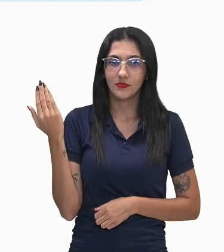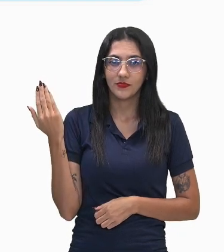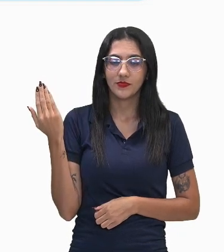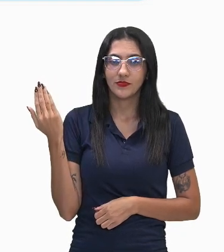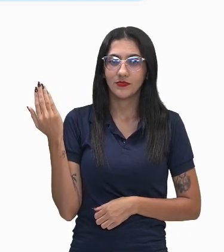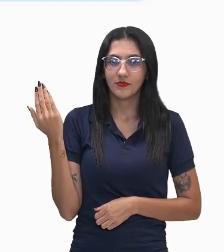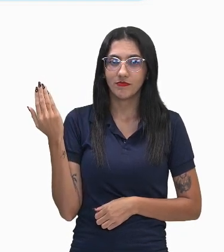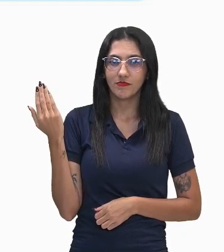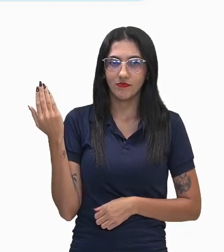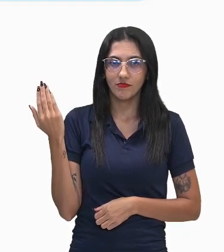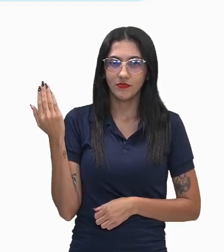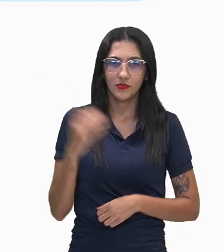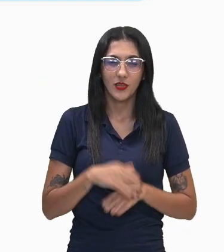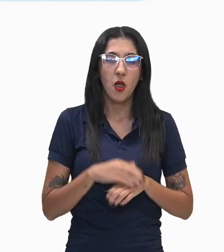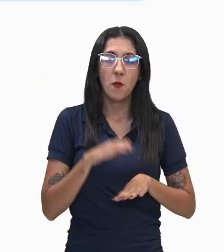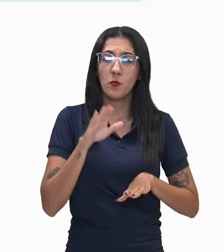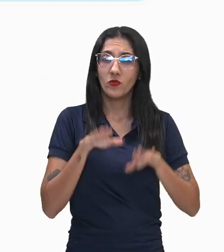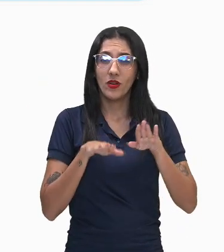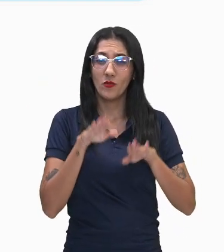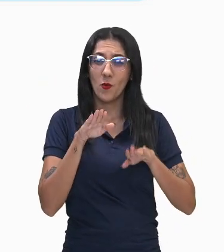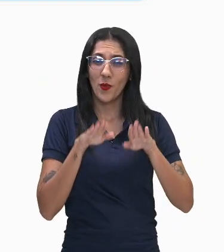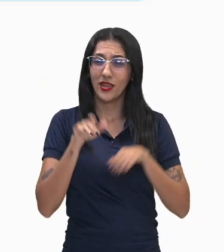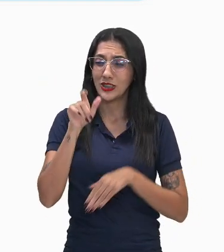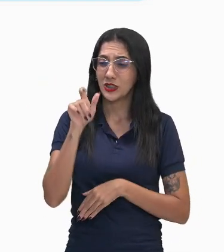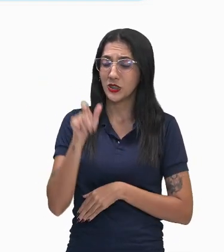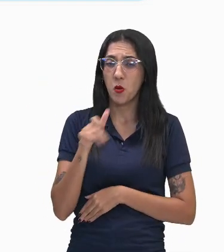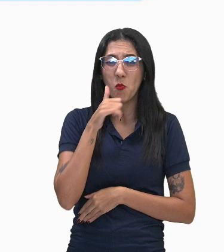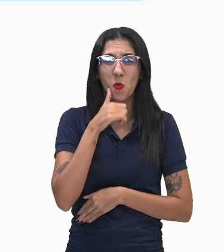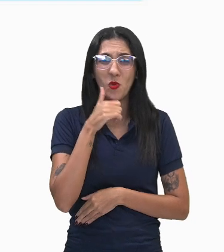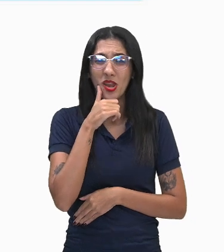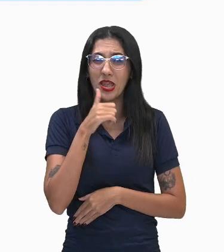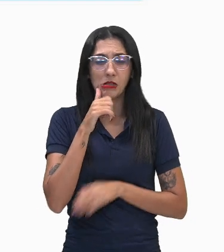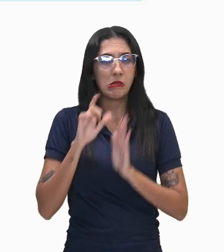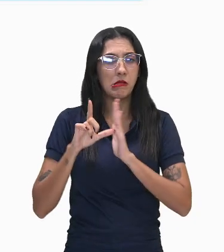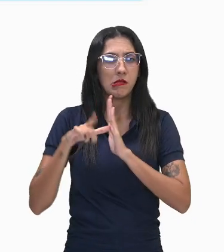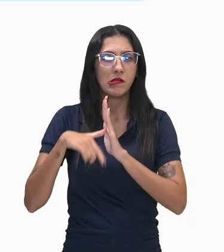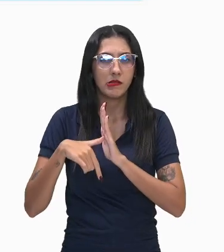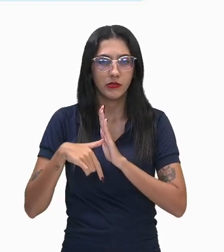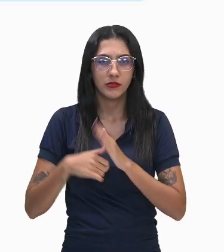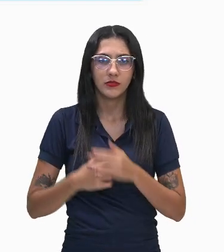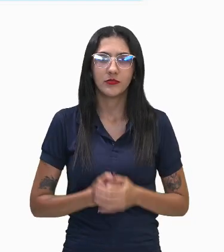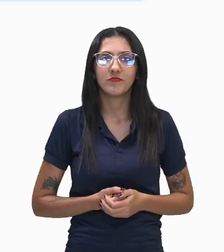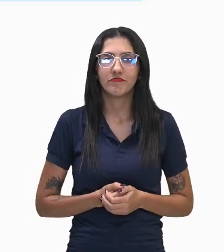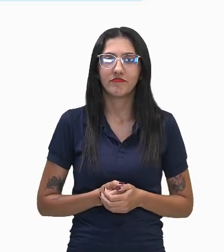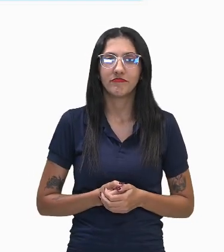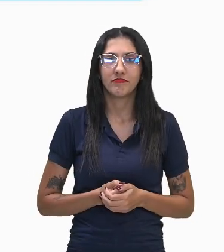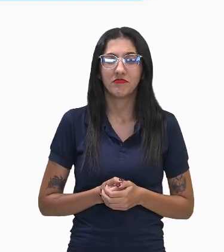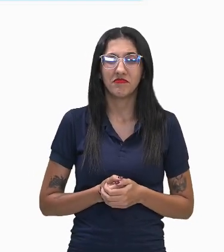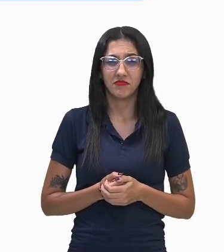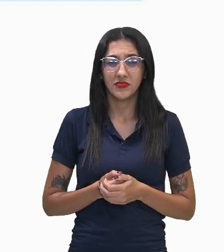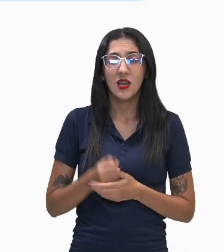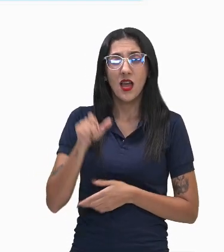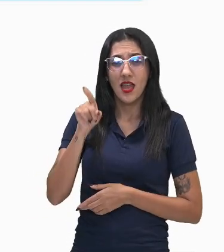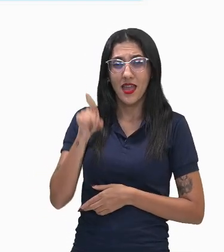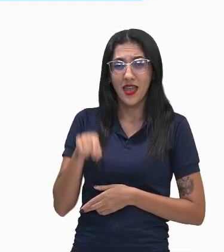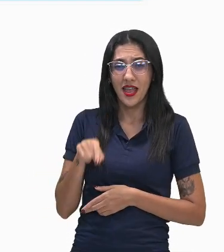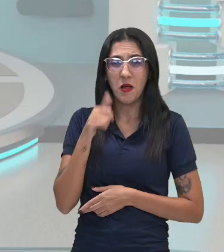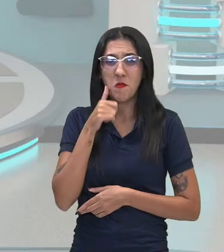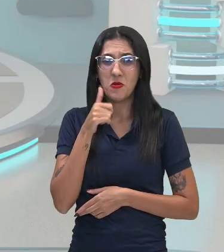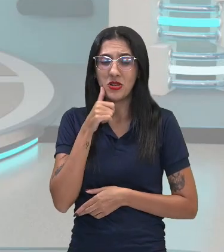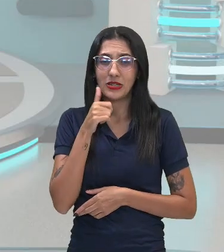Provavelmente, a Mônica não chegou no horário. A Mônica provavelmente não chegou no